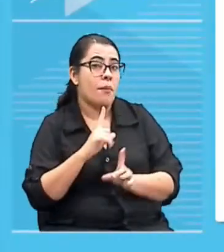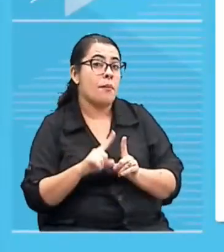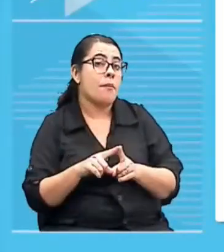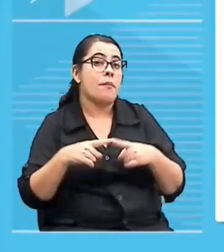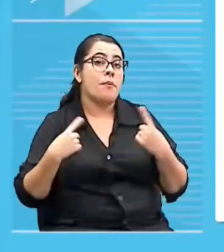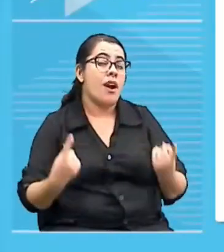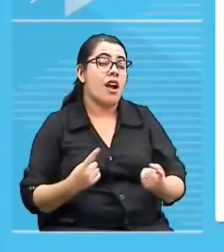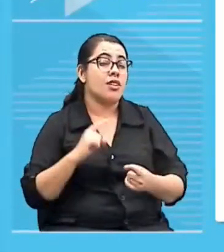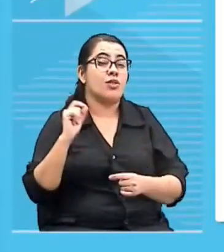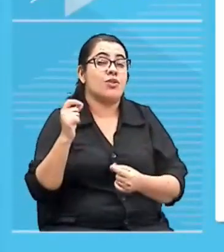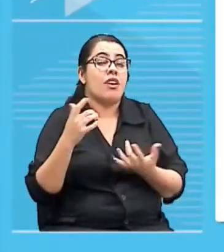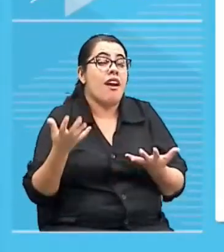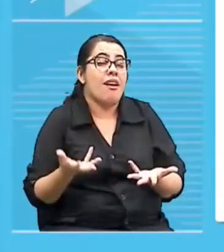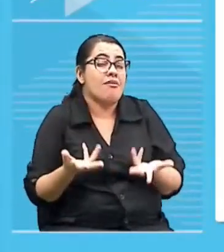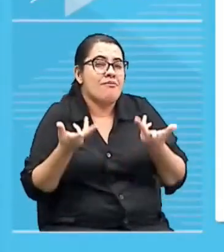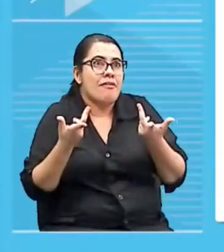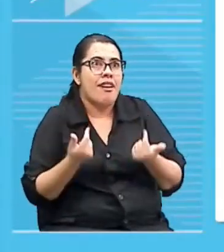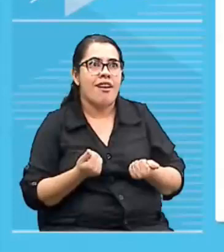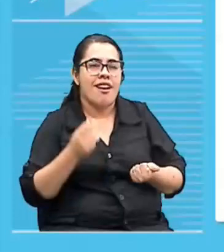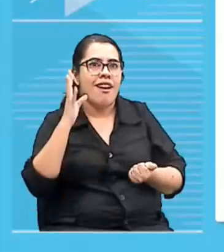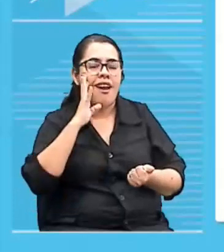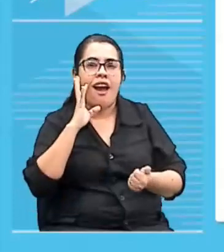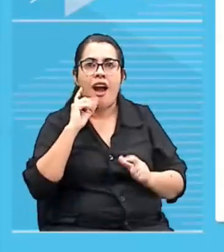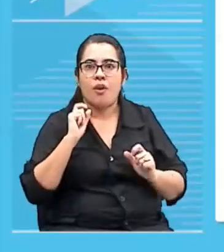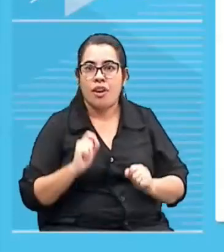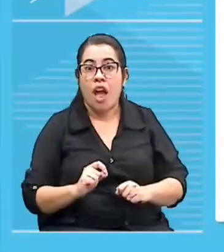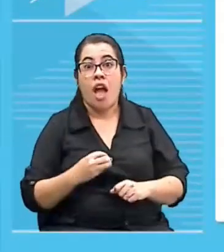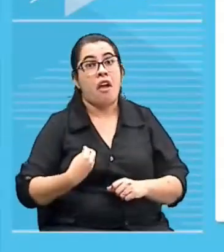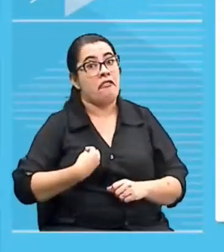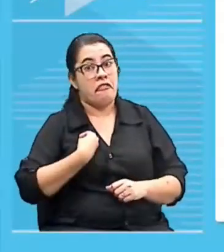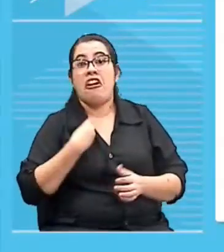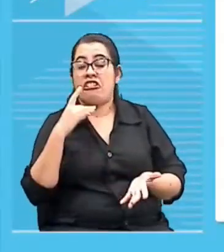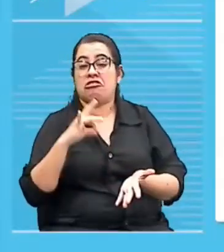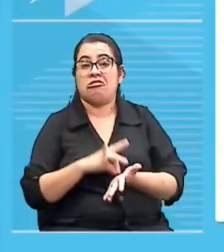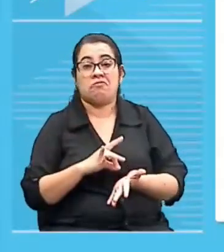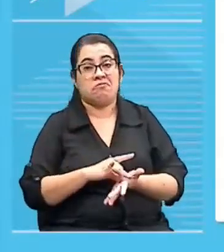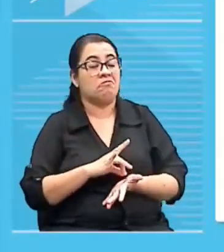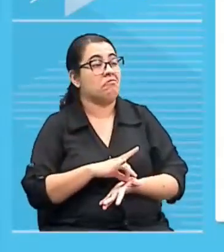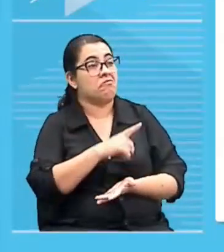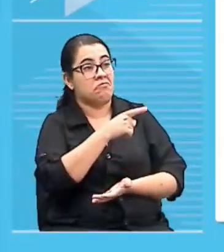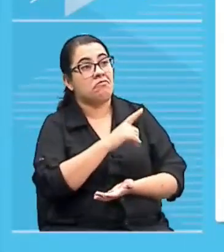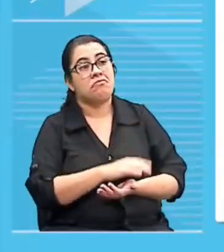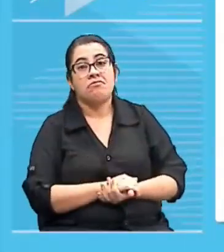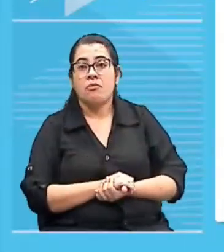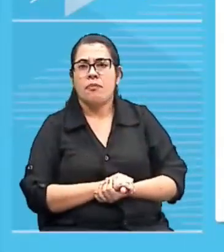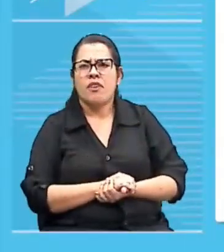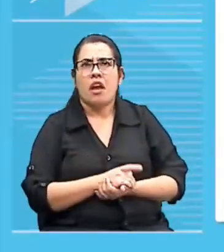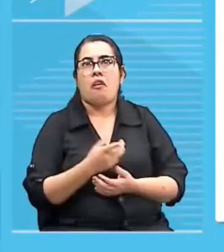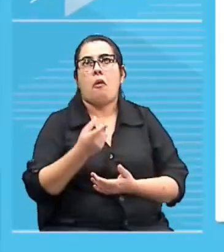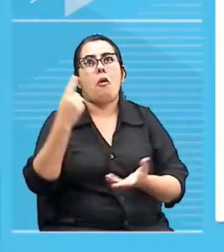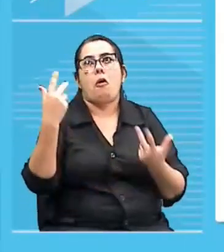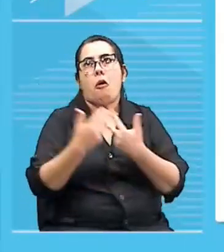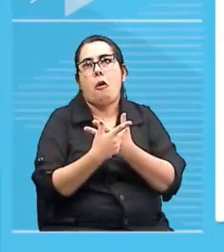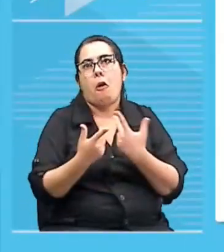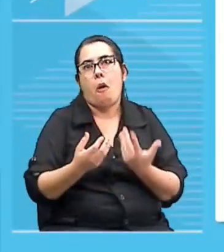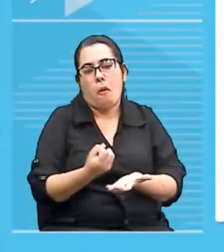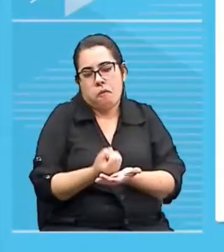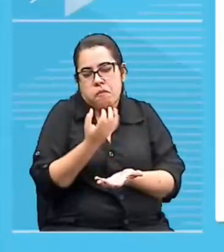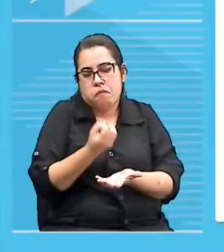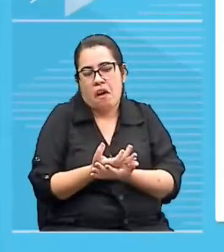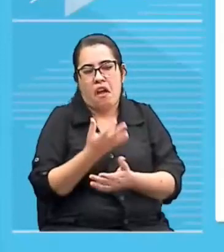o que é mais fantástico é porque ela já existe. Ela já não é mais algo fictício,